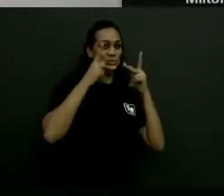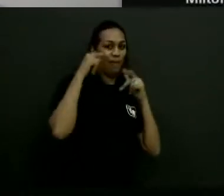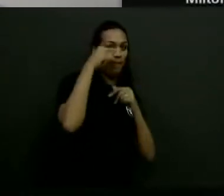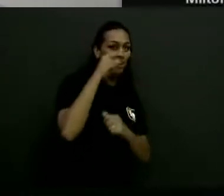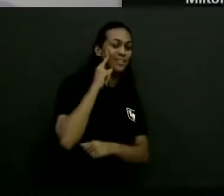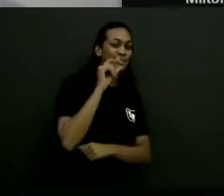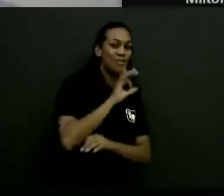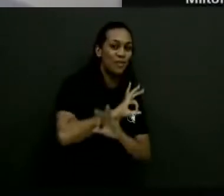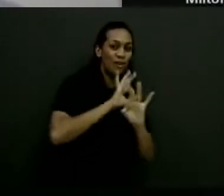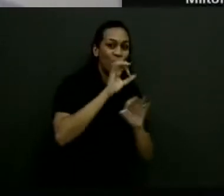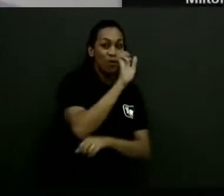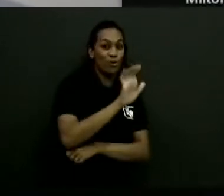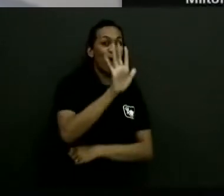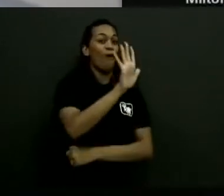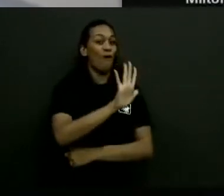Na Europa.